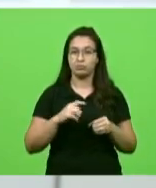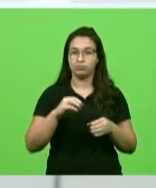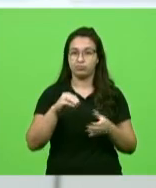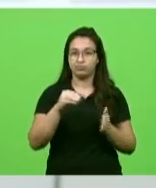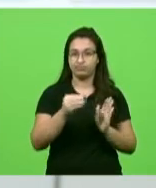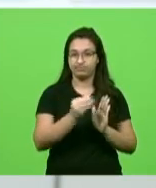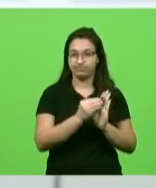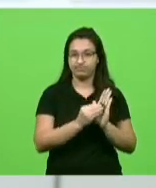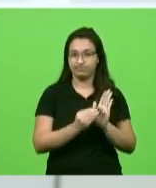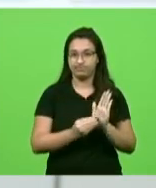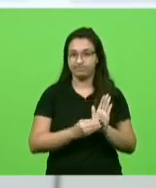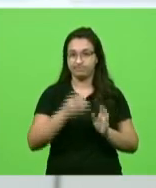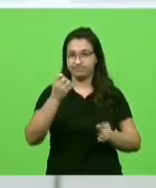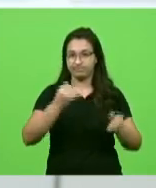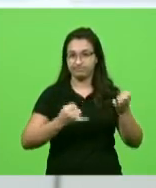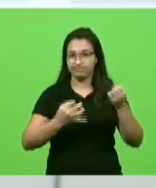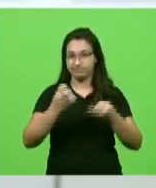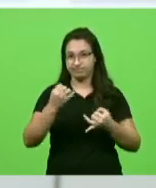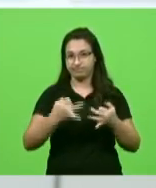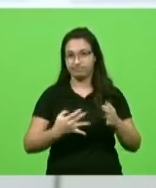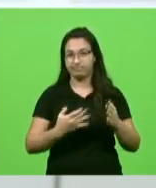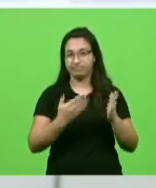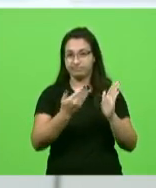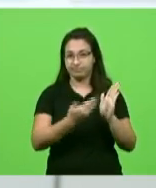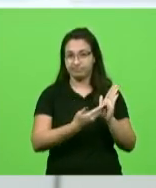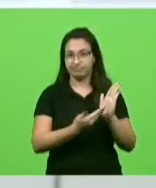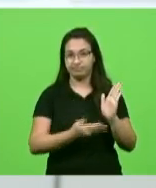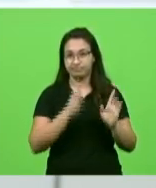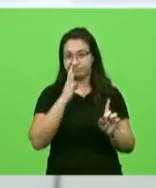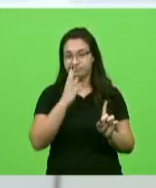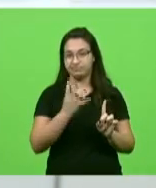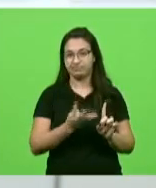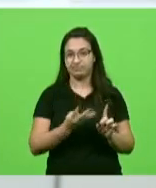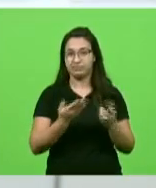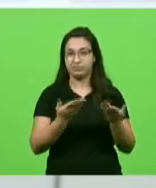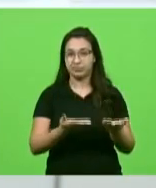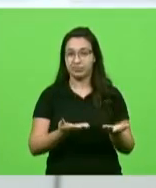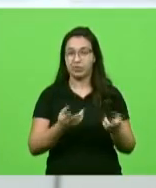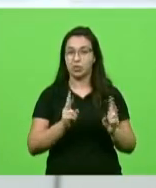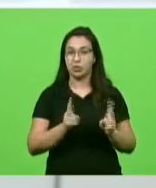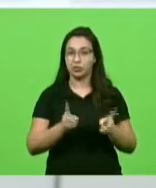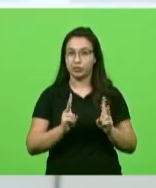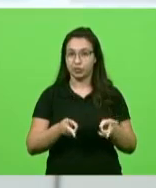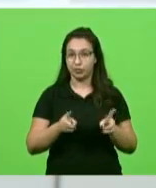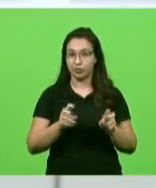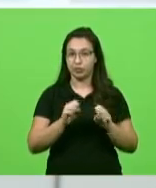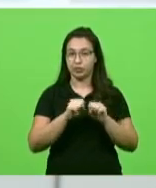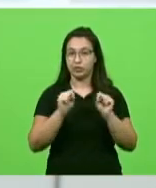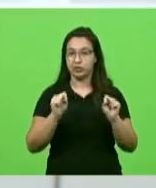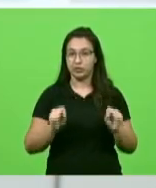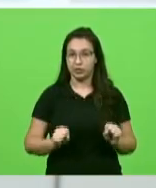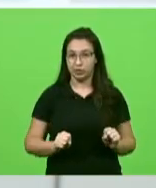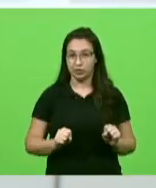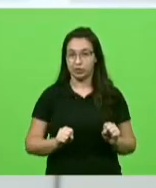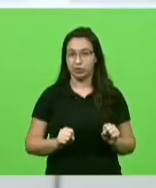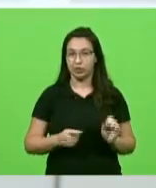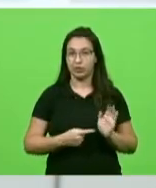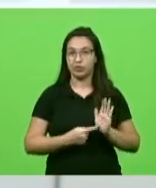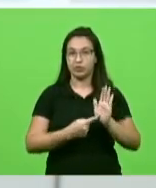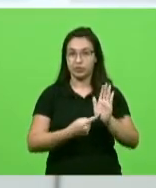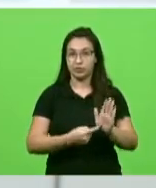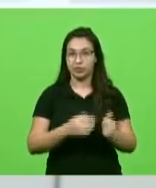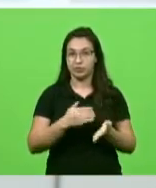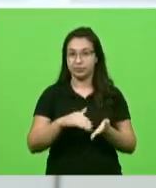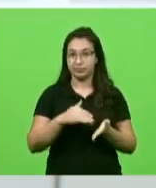pelos denunciantes na peça acusatória a respeito da permanência dos Servidores em cargos supostamente indicados pelos e